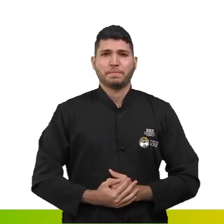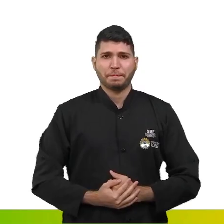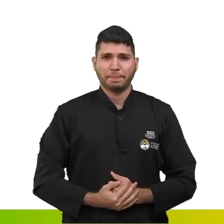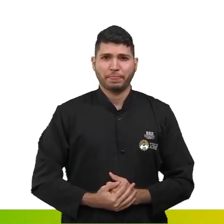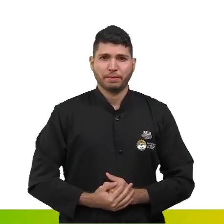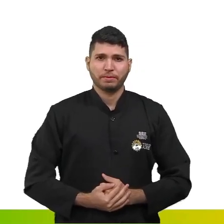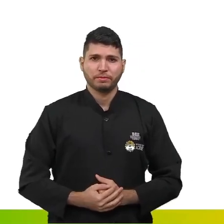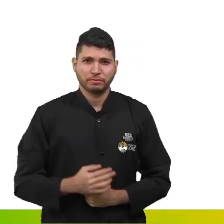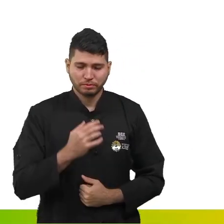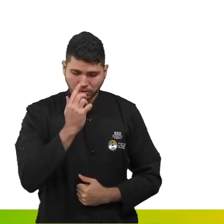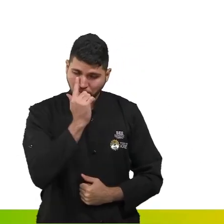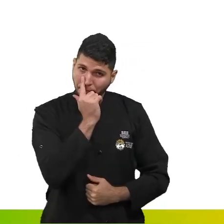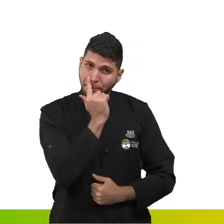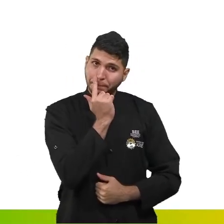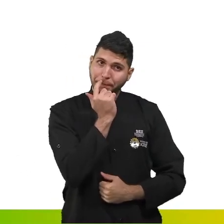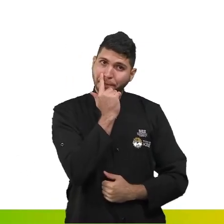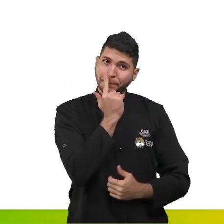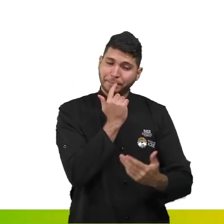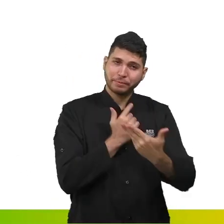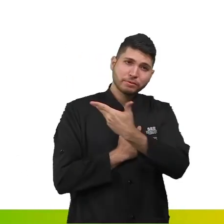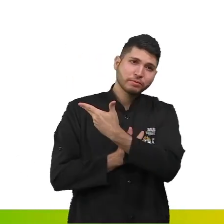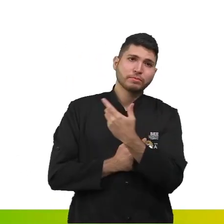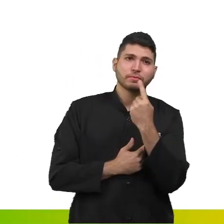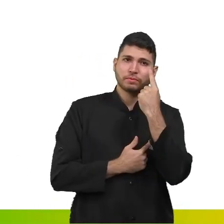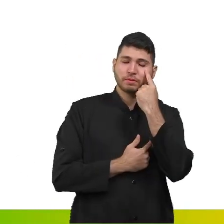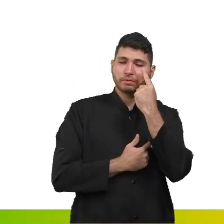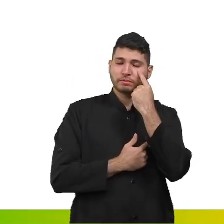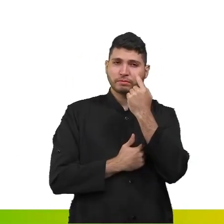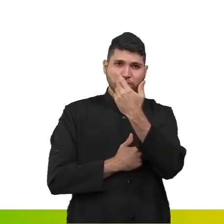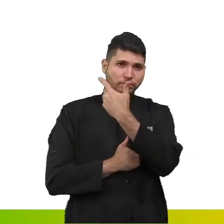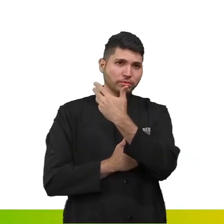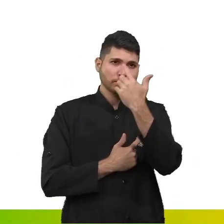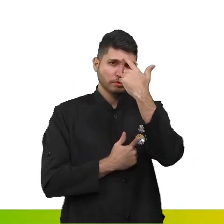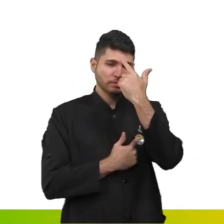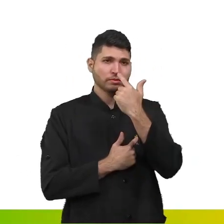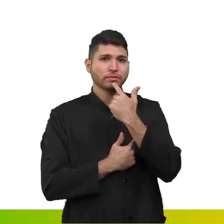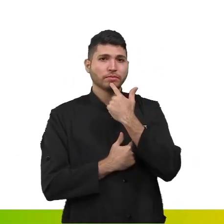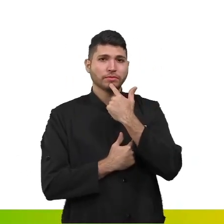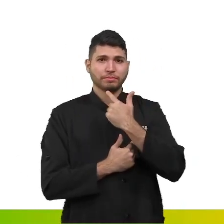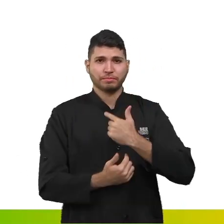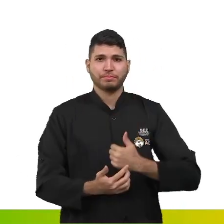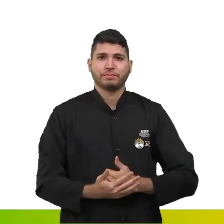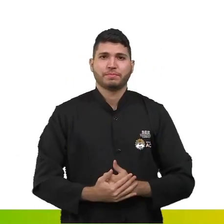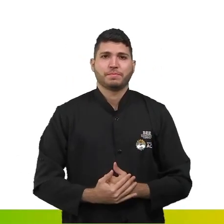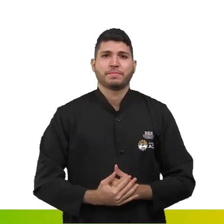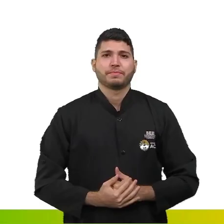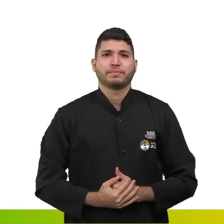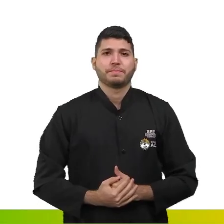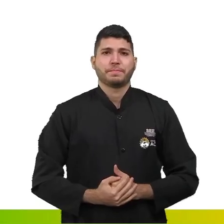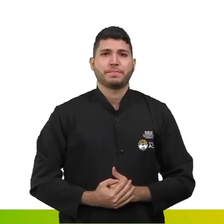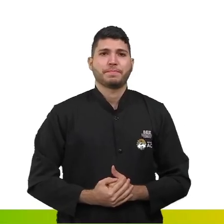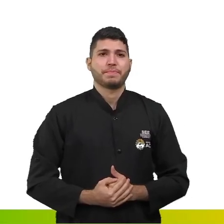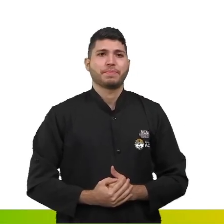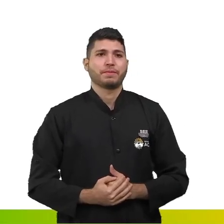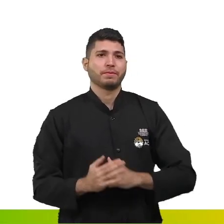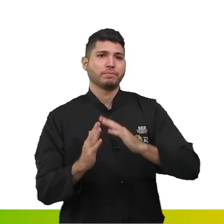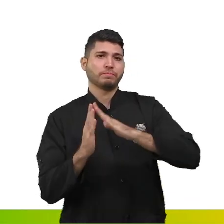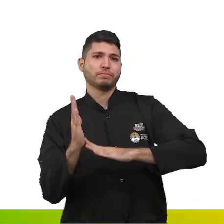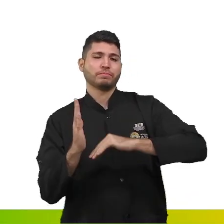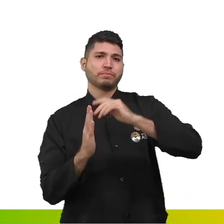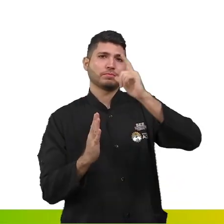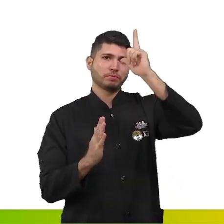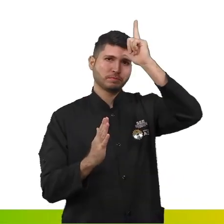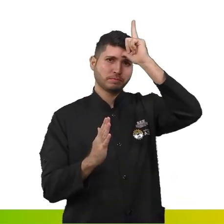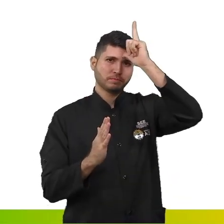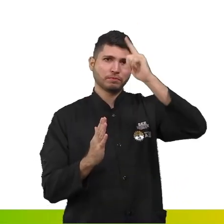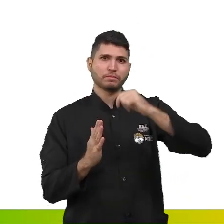Olha essa imagem. Eu queria chamar a atenção de vocês para essa imagem do pintor alemão